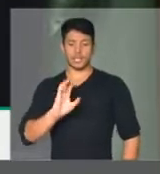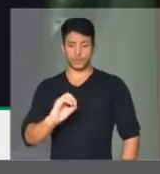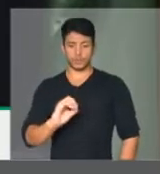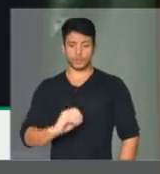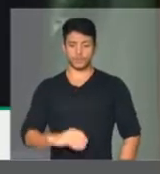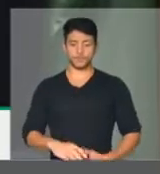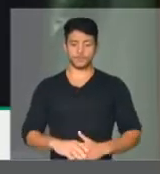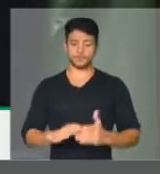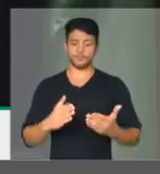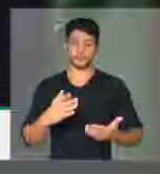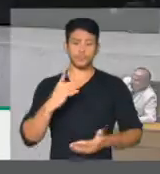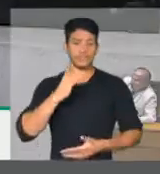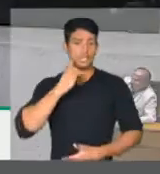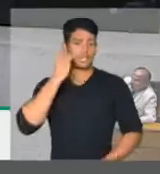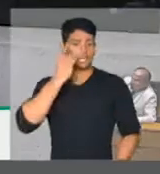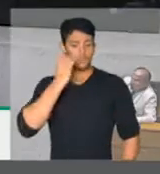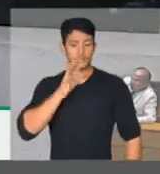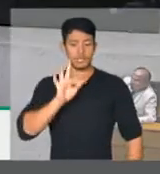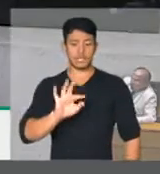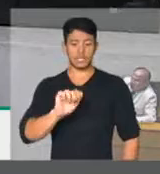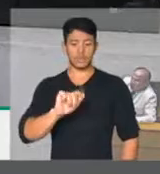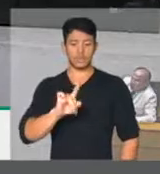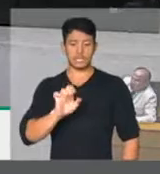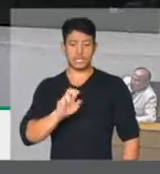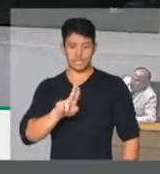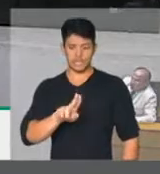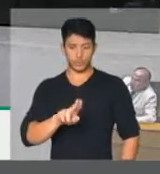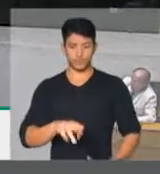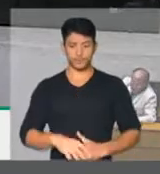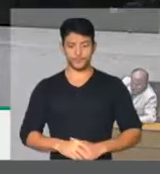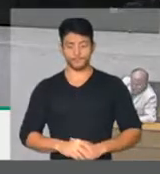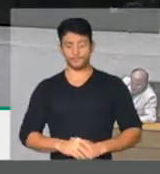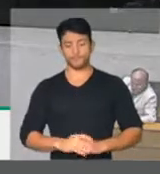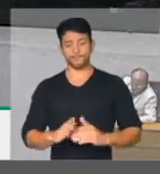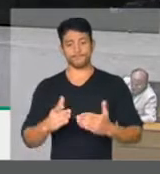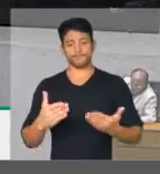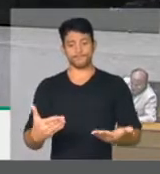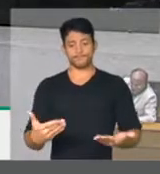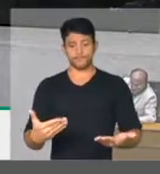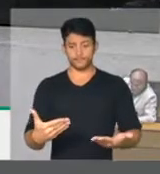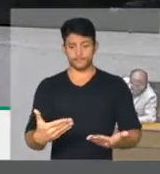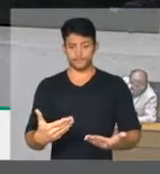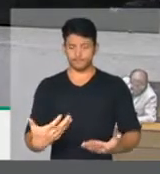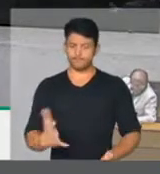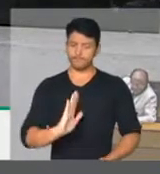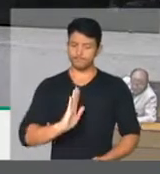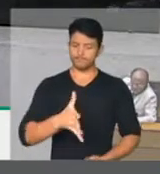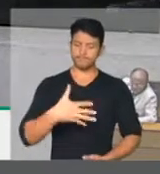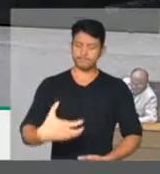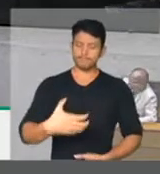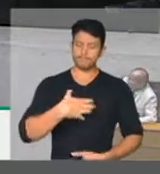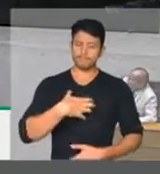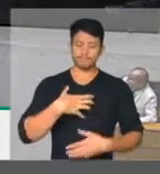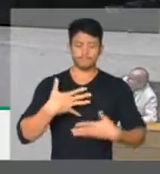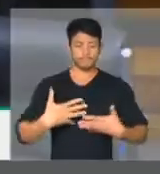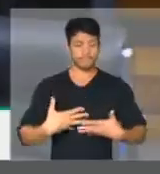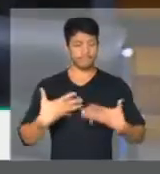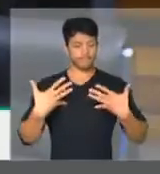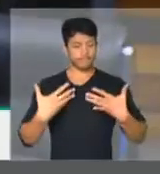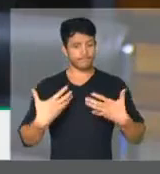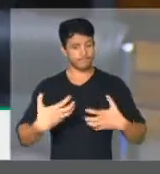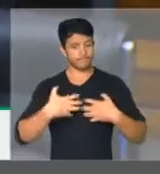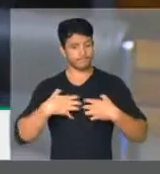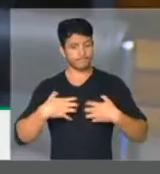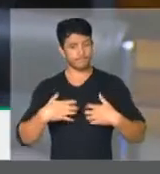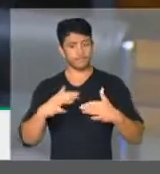Tadeu Alencar, uma das gratas surpresas, alegria que